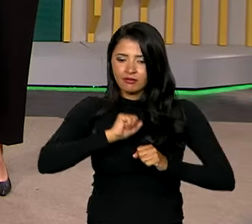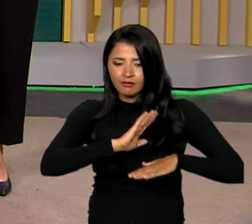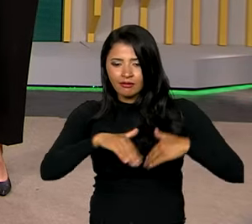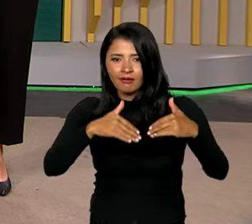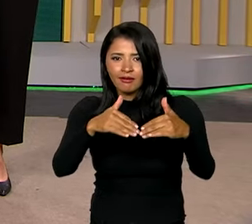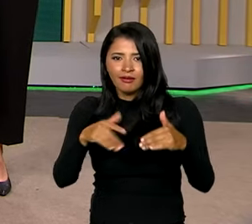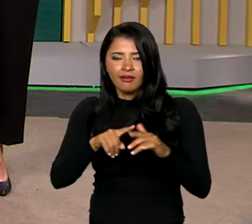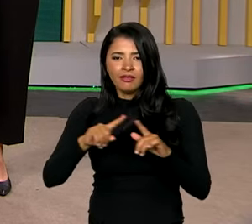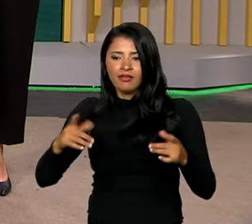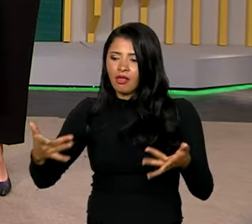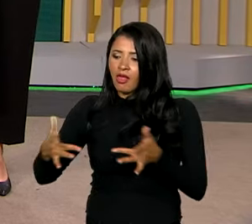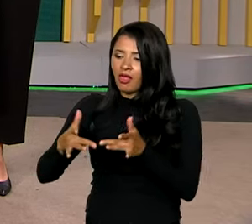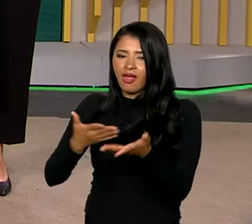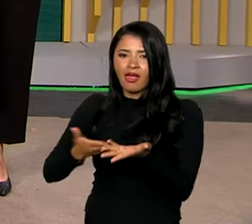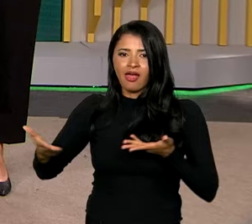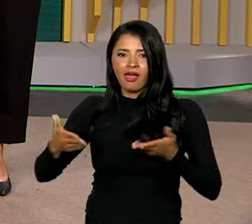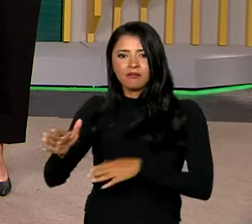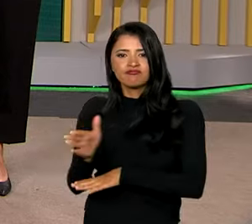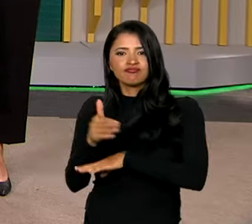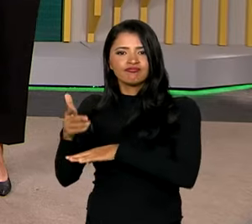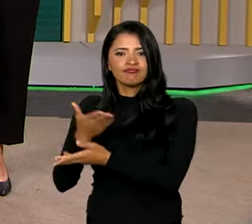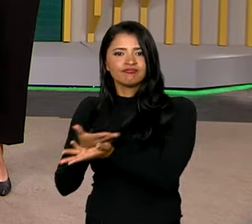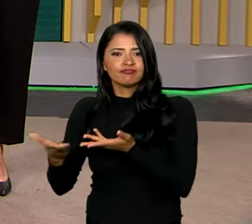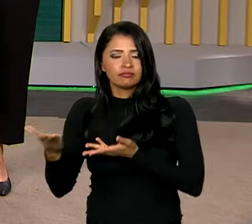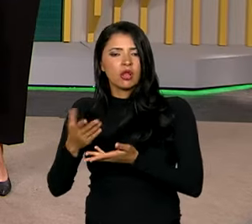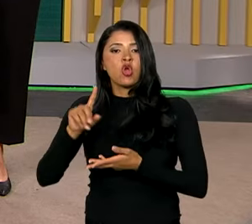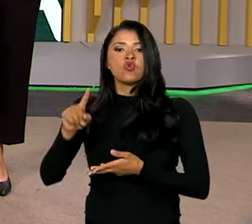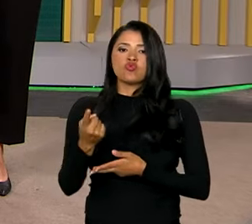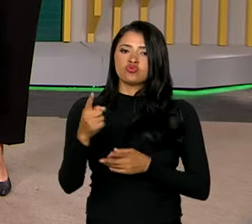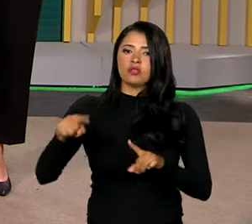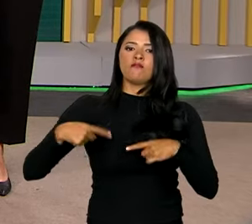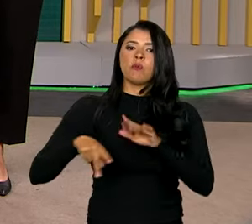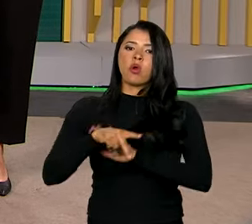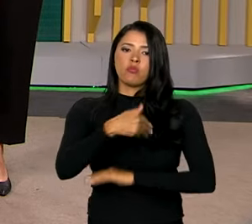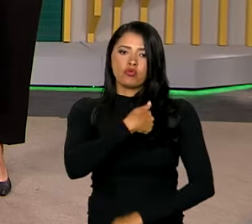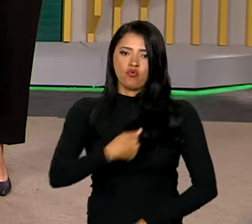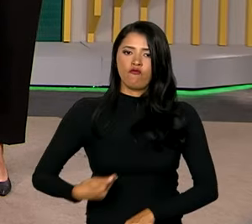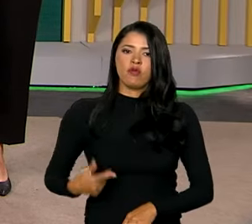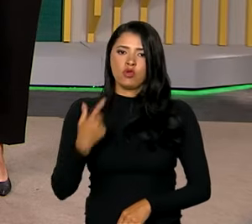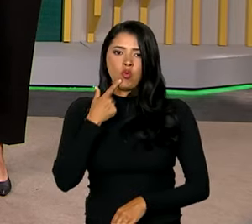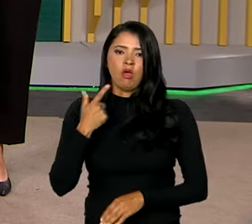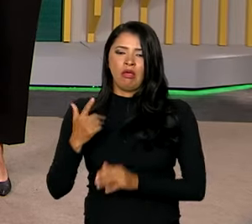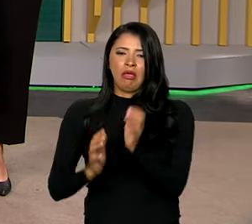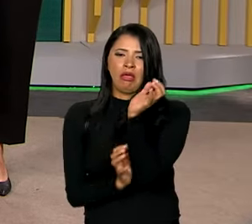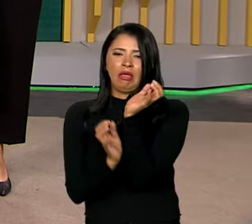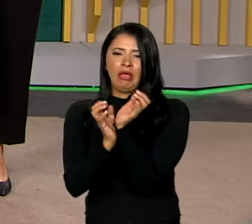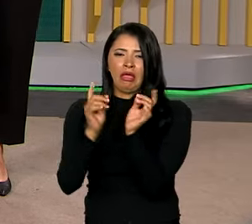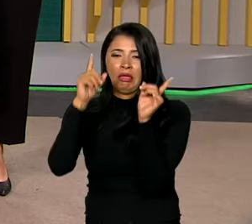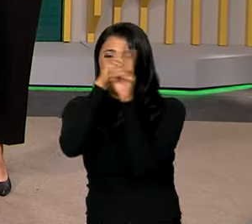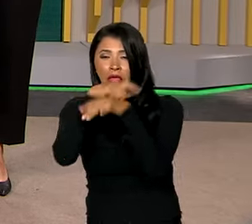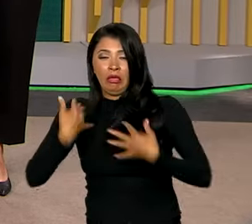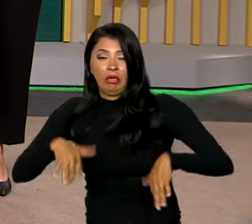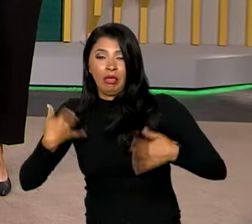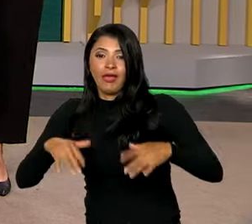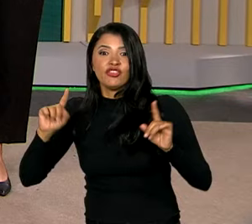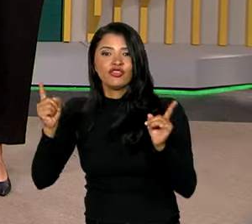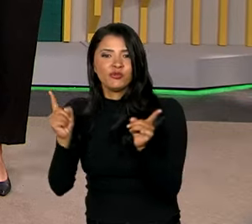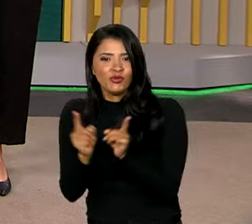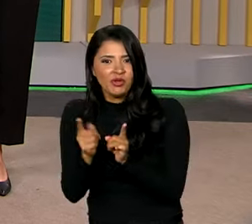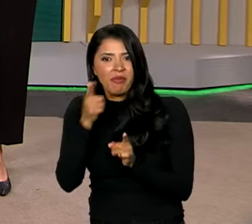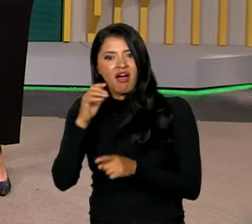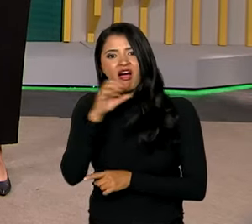e estreita laços diplomáticos. E um dos desafios dos governos é reduzir a burocracia para facilitar o trânsito